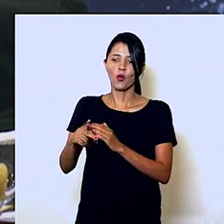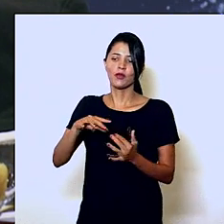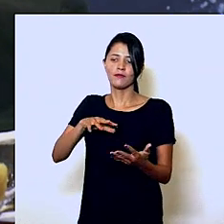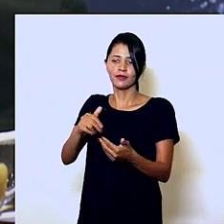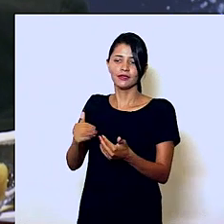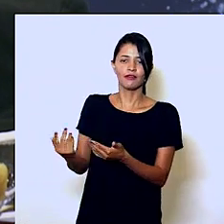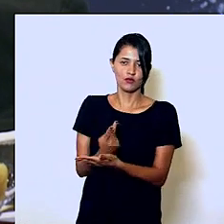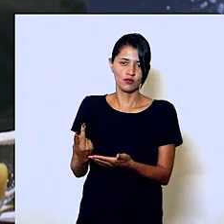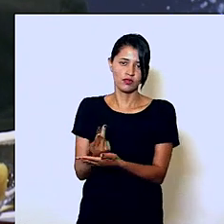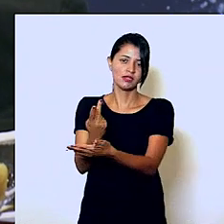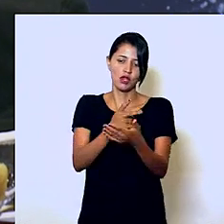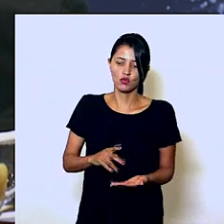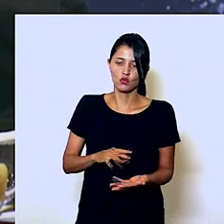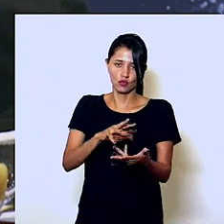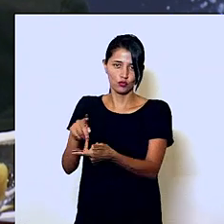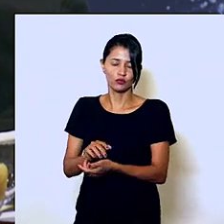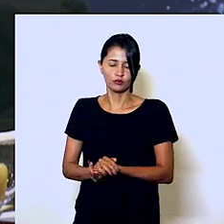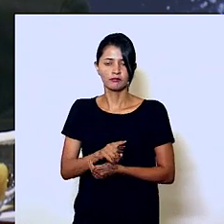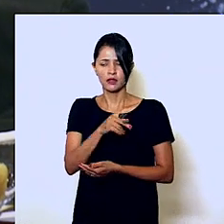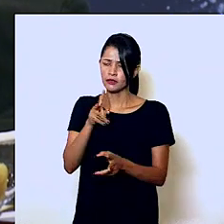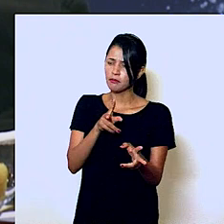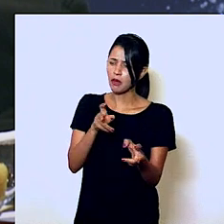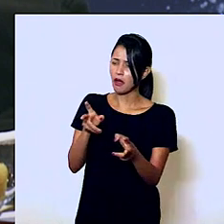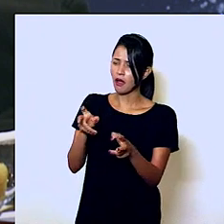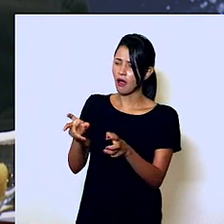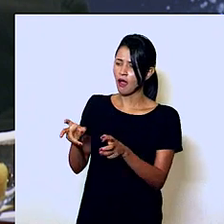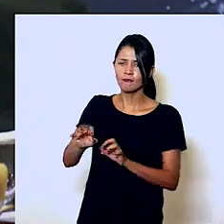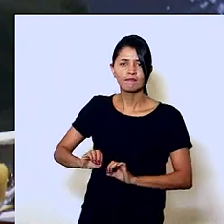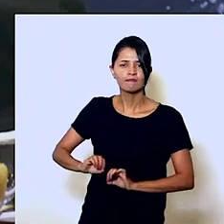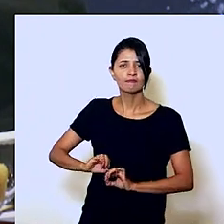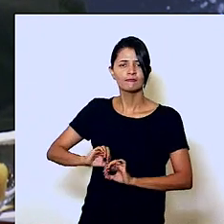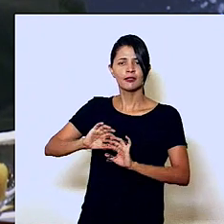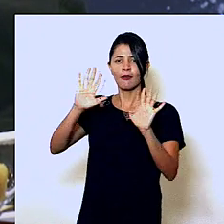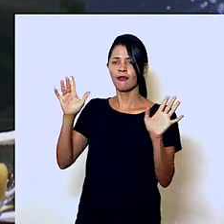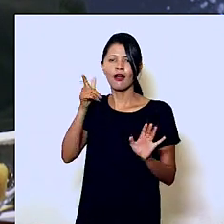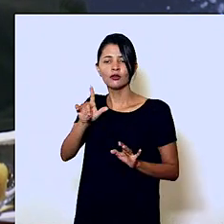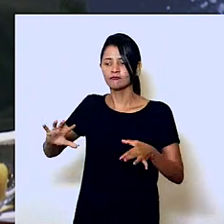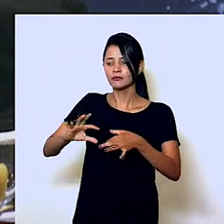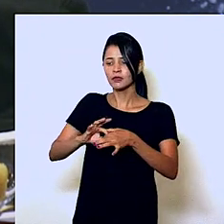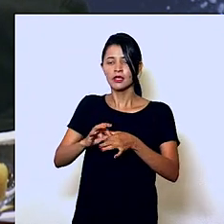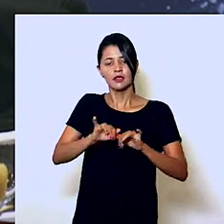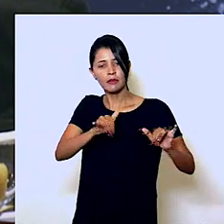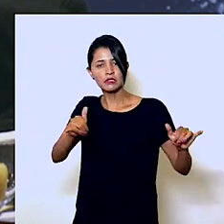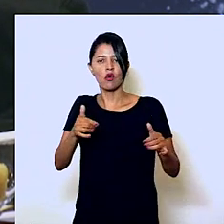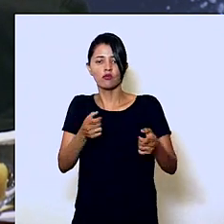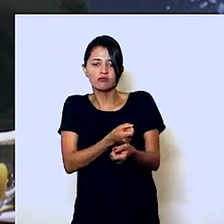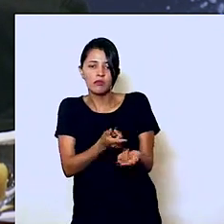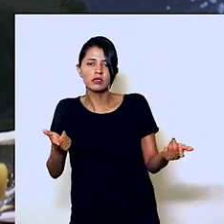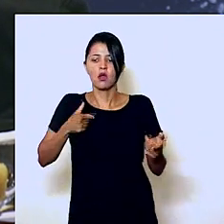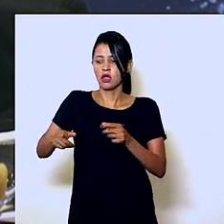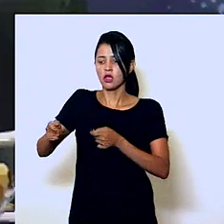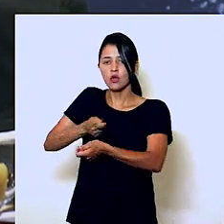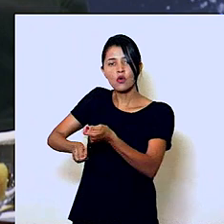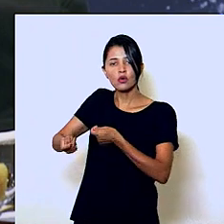Paulo Tarso enxergou com clareza a vinculação entre a expansão comercial e o desenvolvimento econômico com geração de emprego